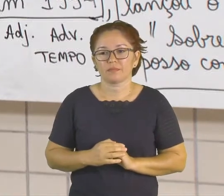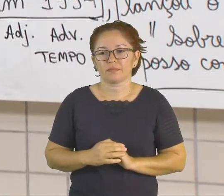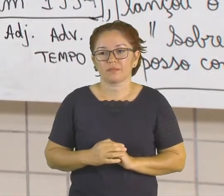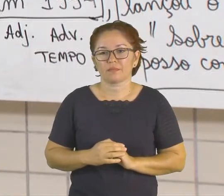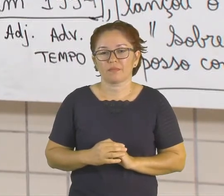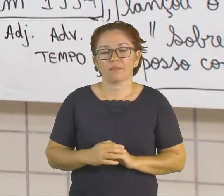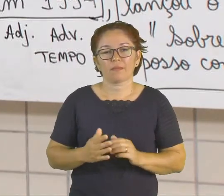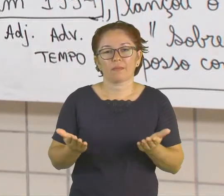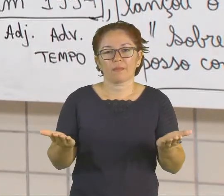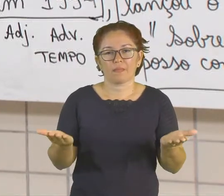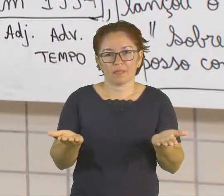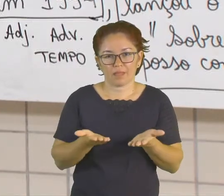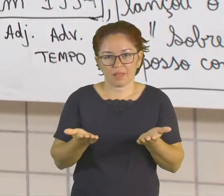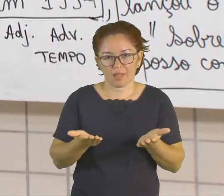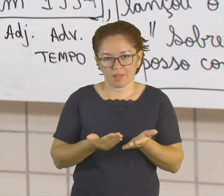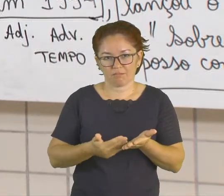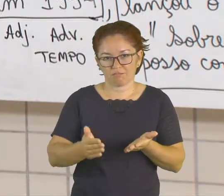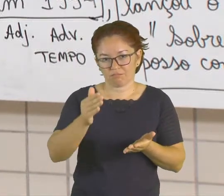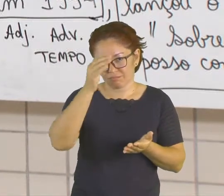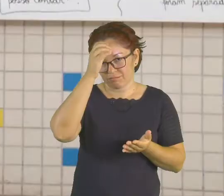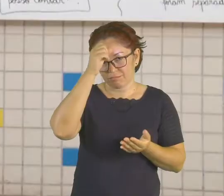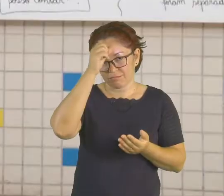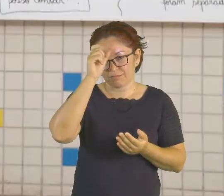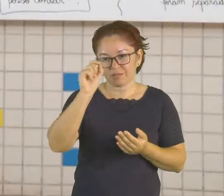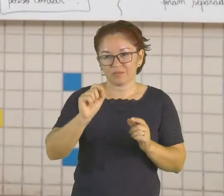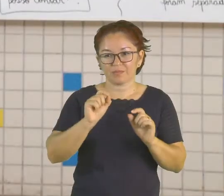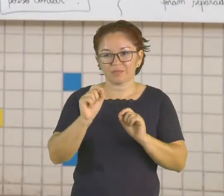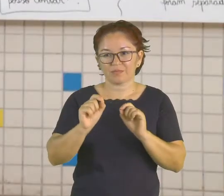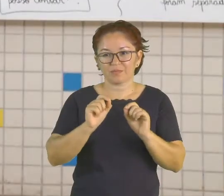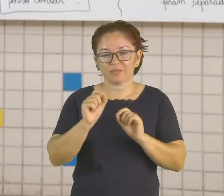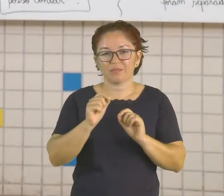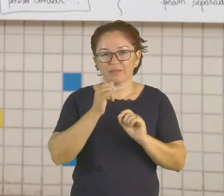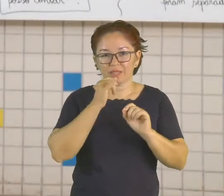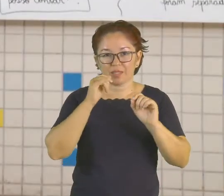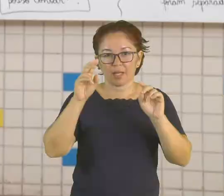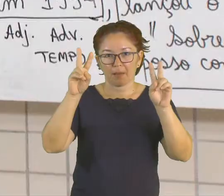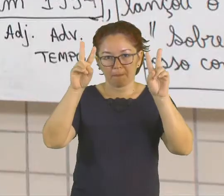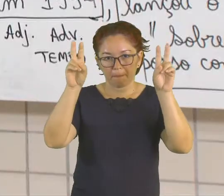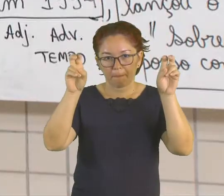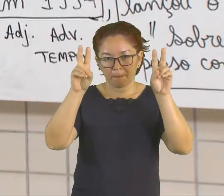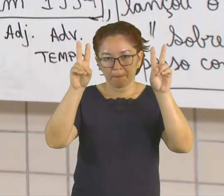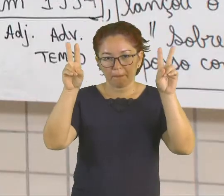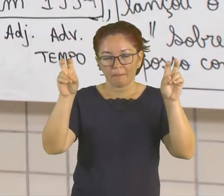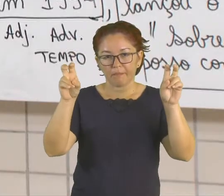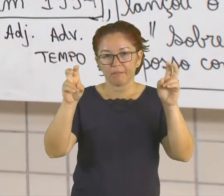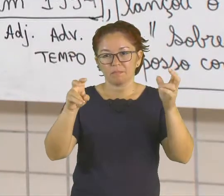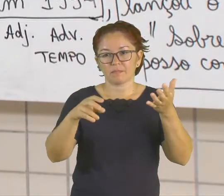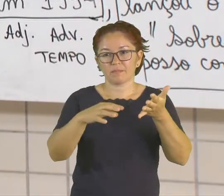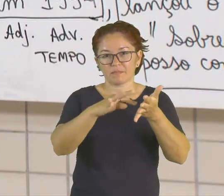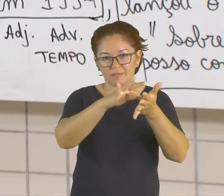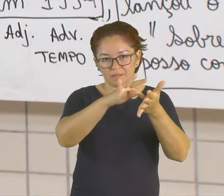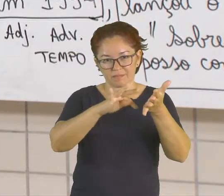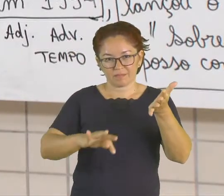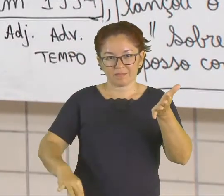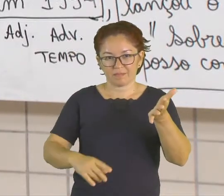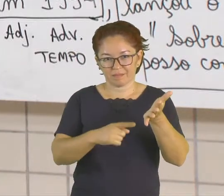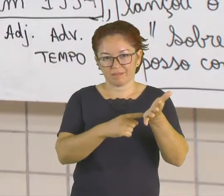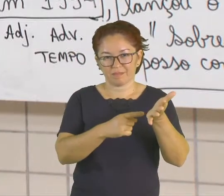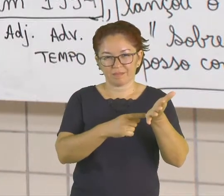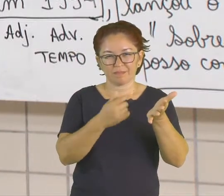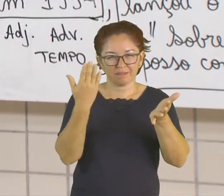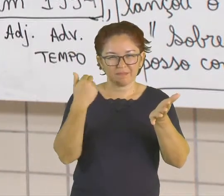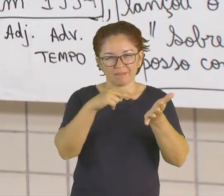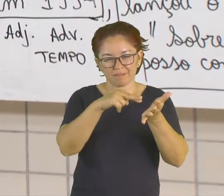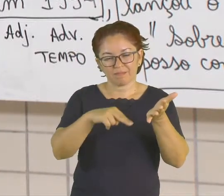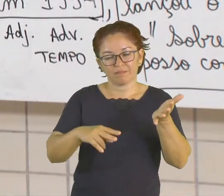vai ver agora um uso das aspas duplas lá nos textos que nós estamos estudando. Como eu falei no